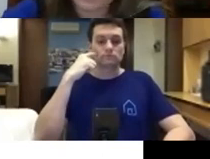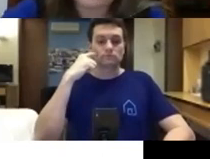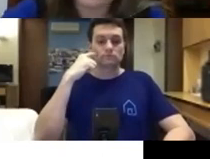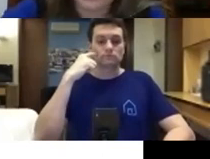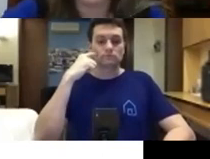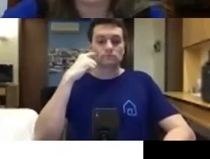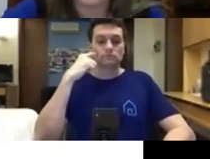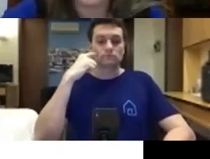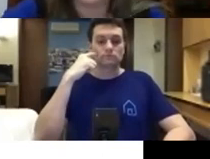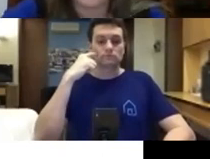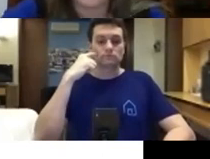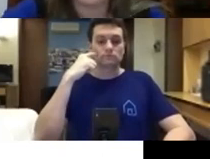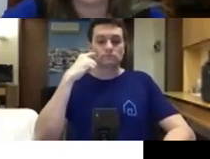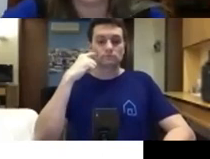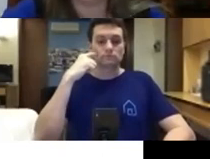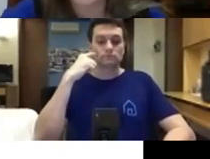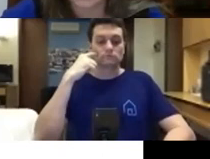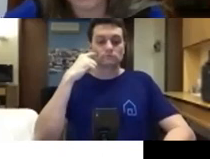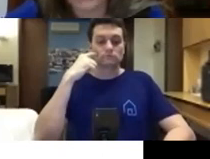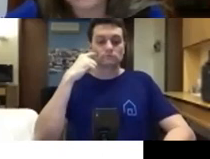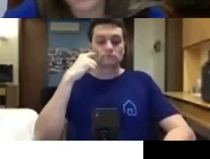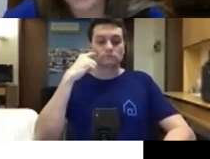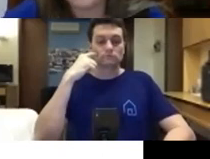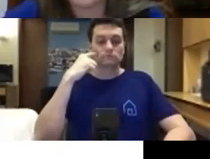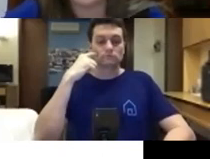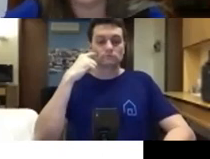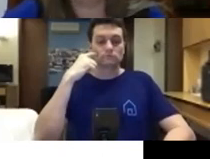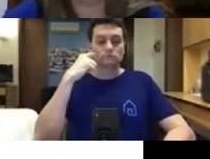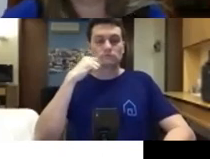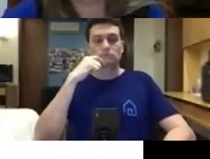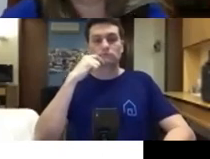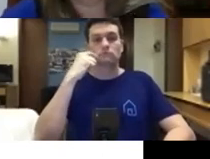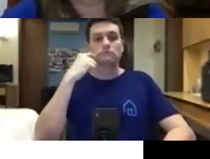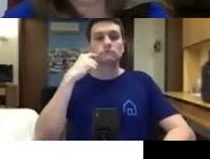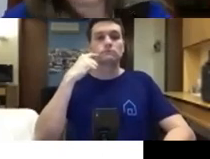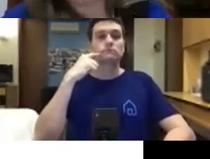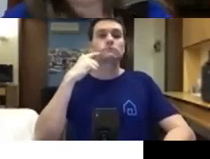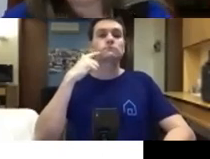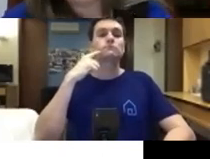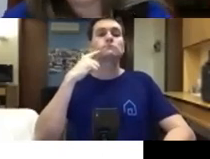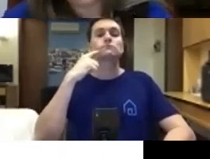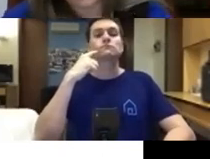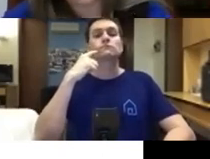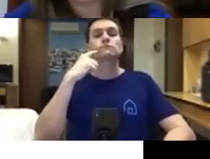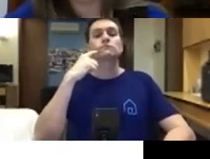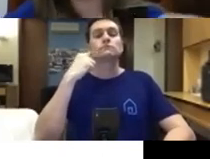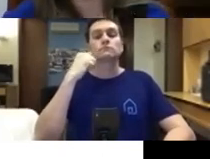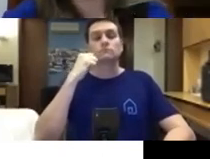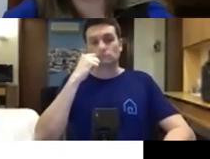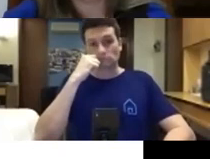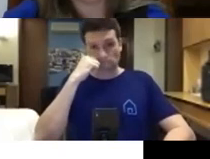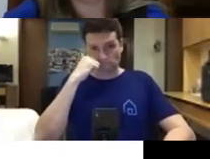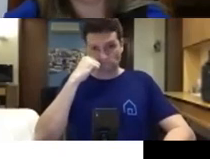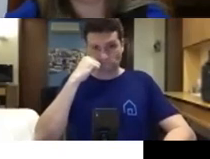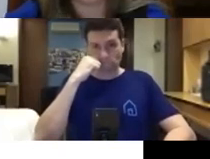Outra coisa que eu posso adotar, justamente para tentar aliviar um pouco essa poropressão e aumentar a permeabilidade do concreto numa